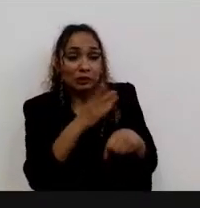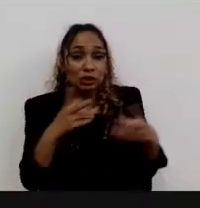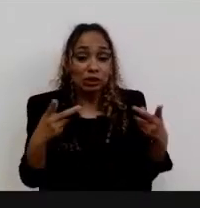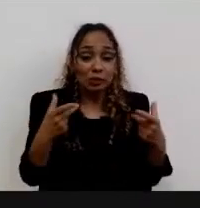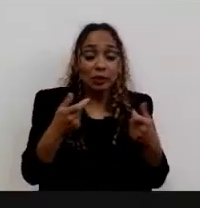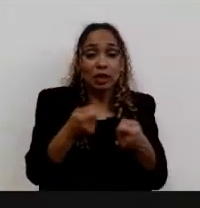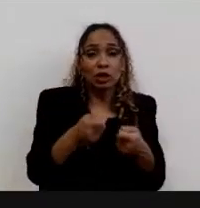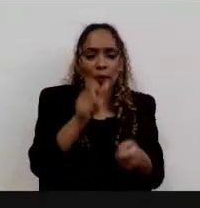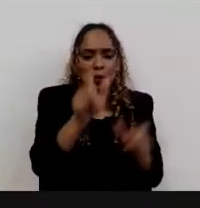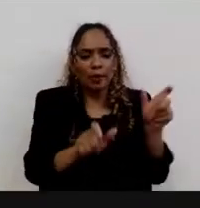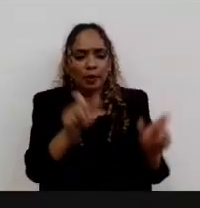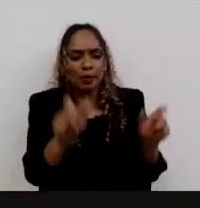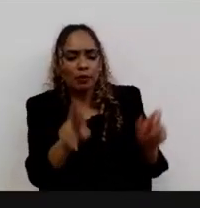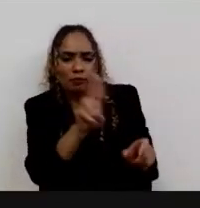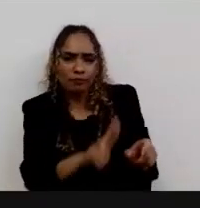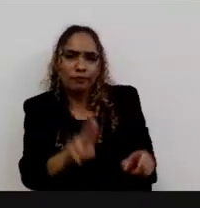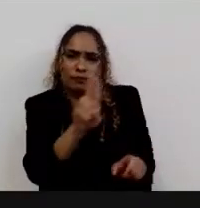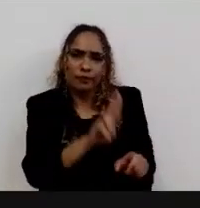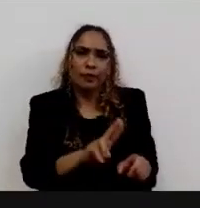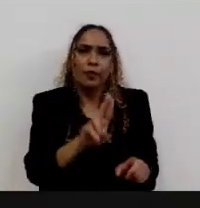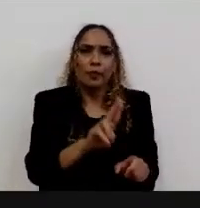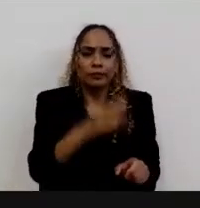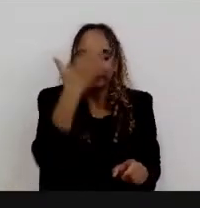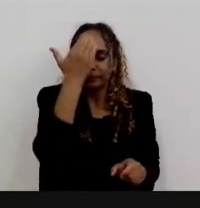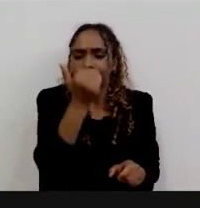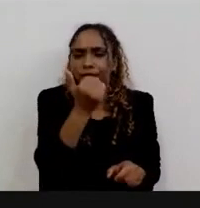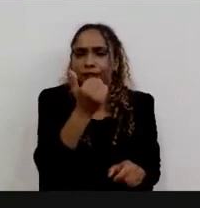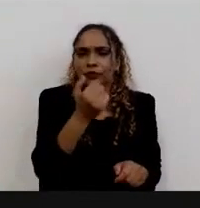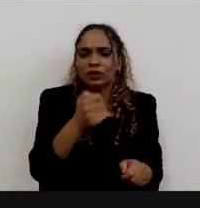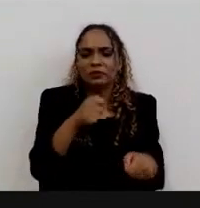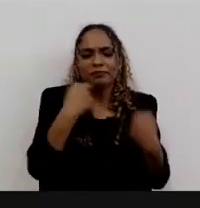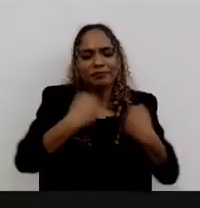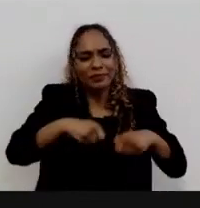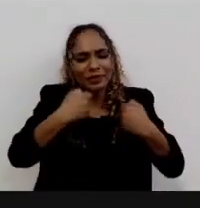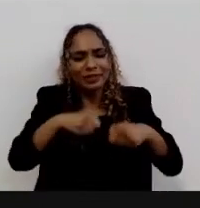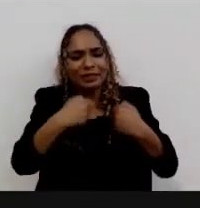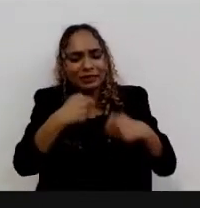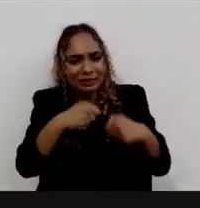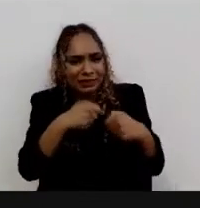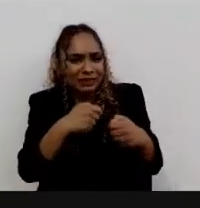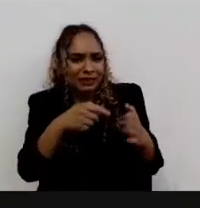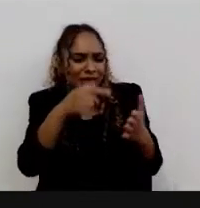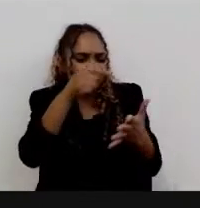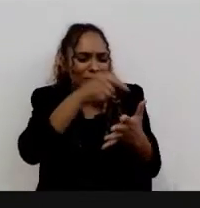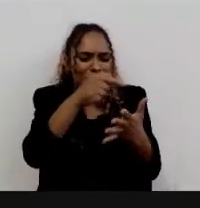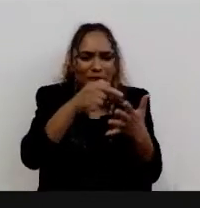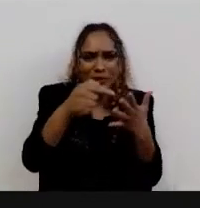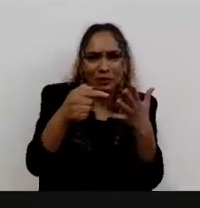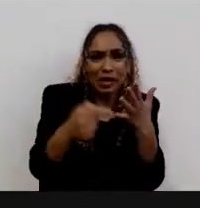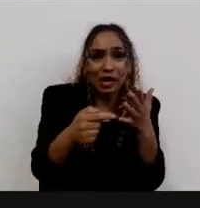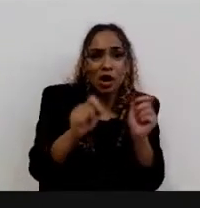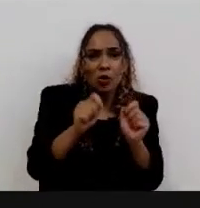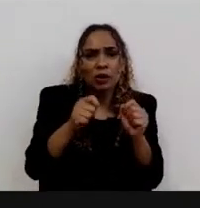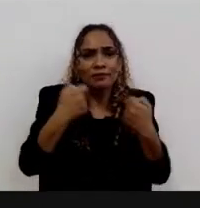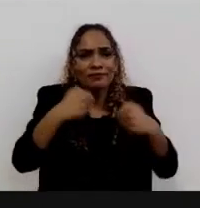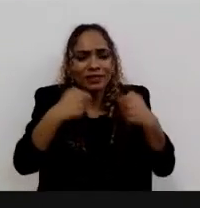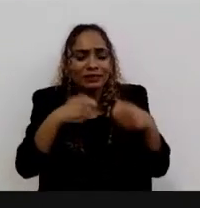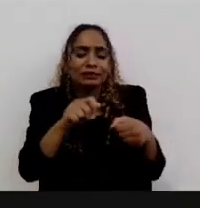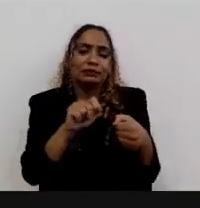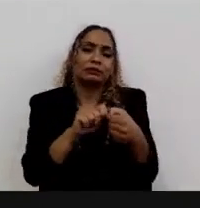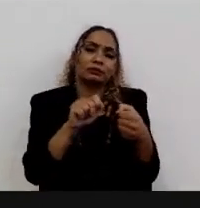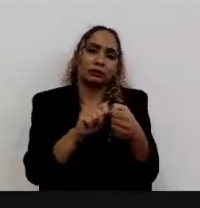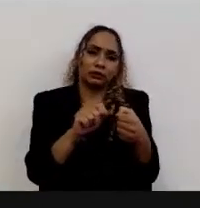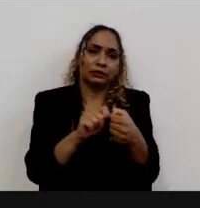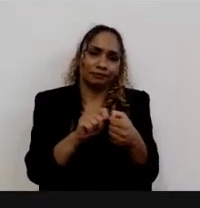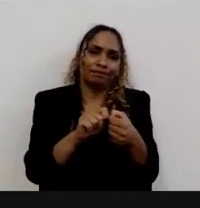que os próprios usuários para saberem quais são as demandas de automação necessárias e o que deve ser